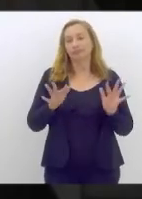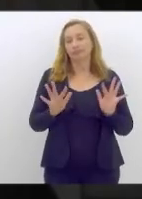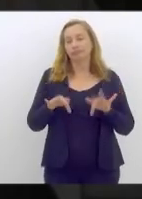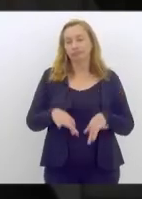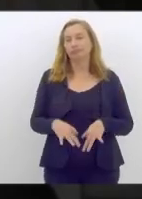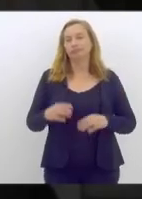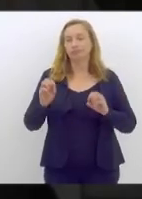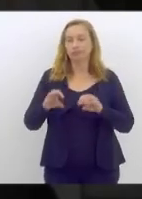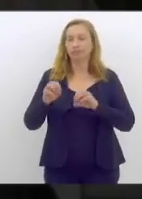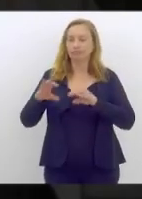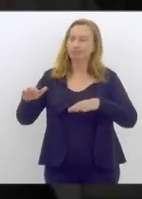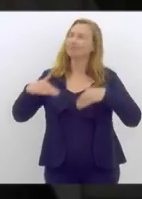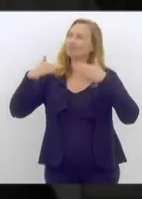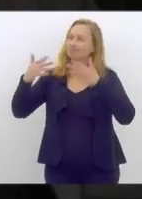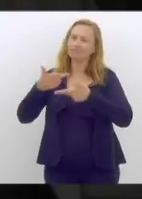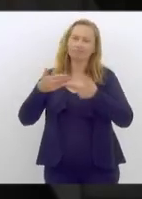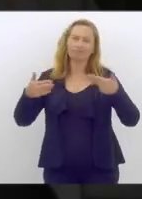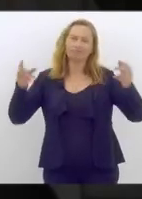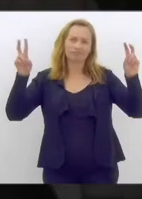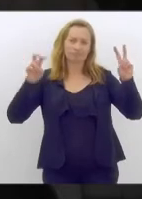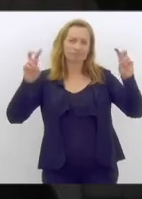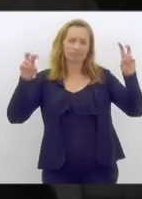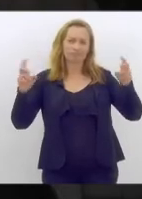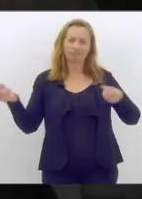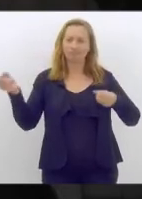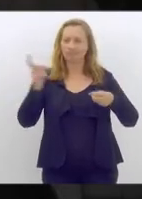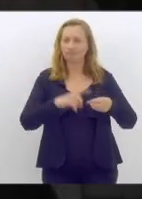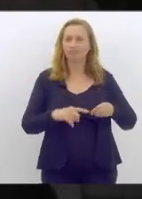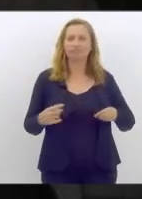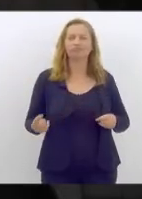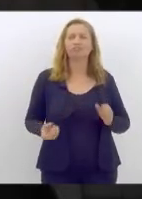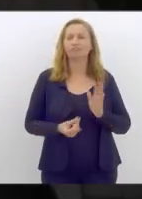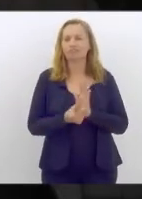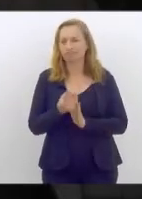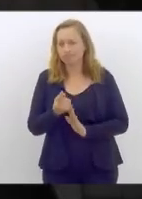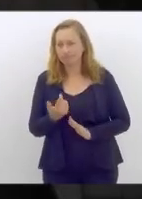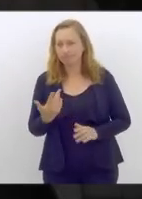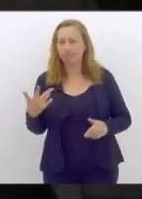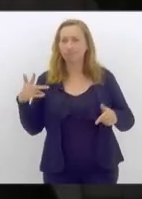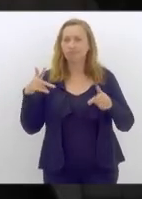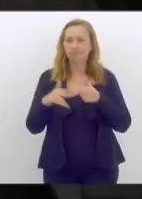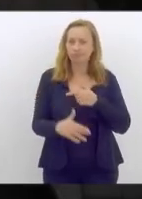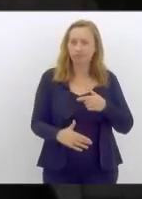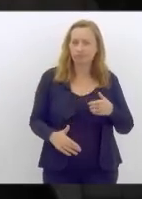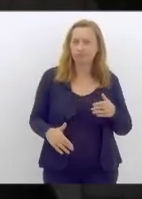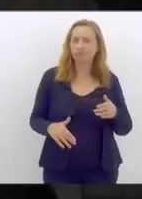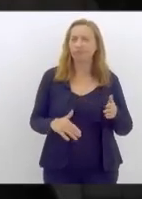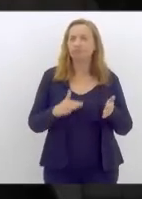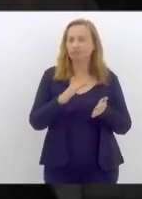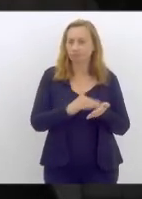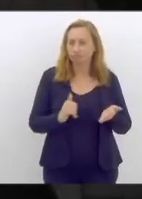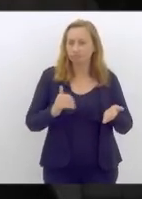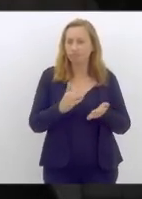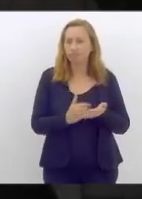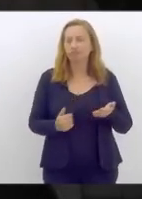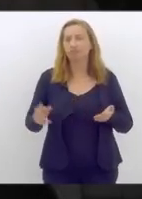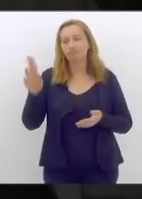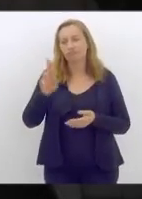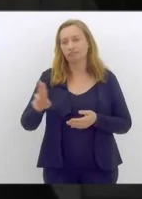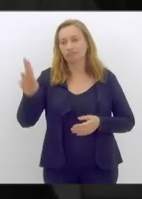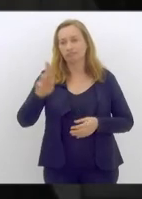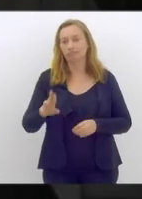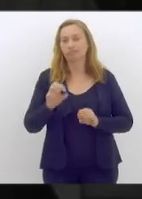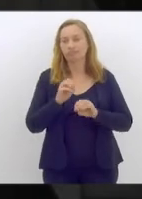caso do ensino superior além de tantas questões retomar o financiamento interromper os cortes constantes no orçamento das Universidades e